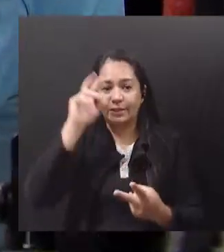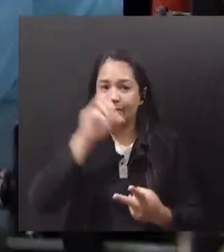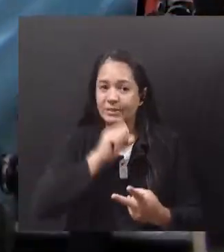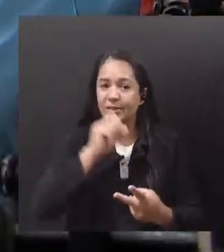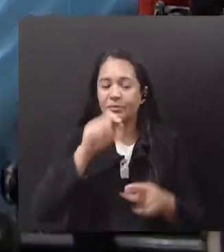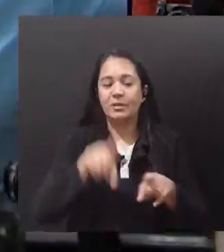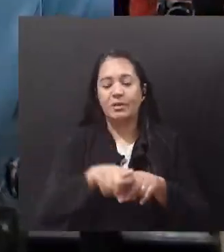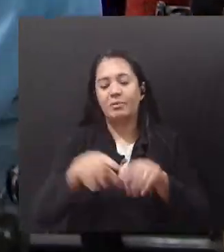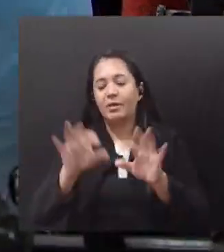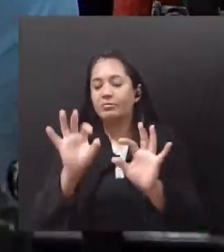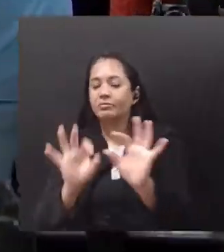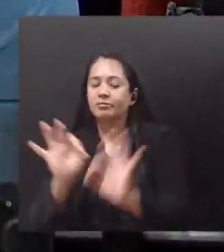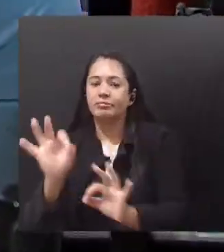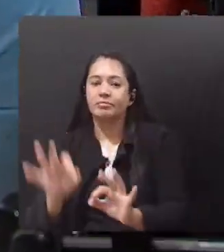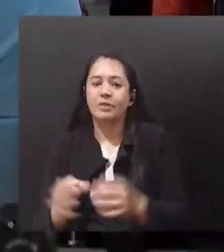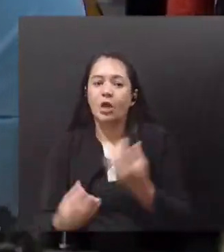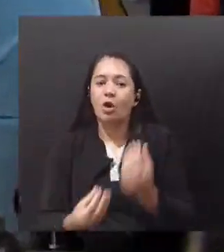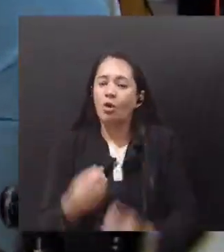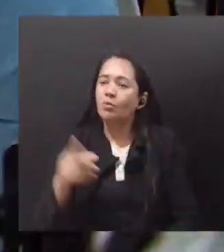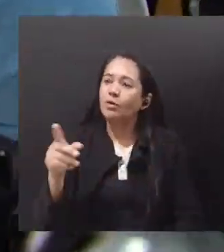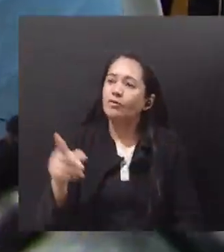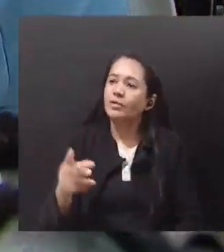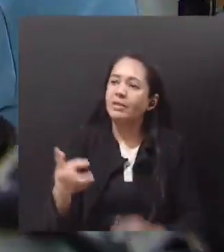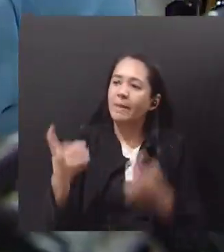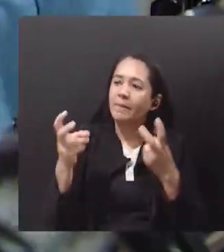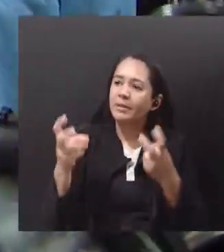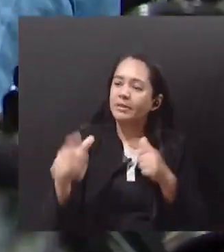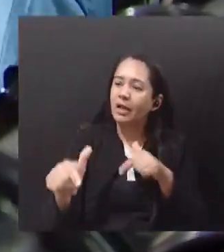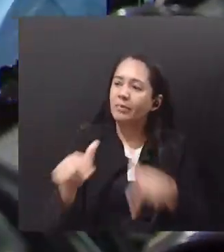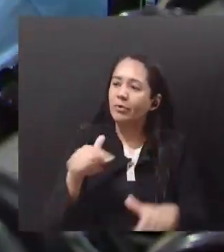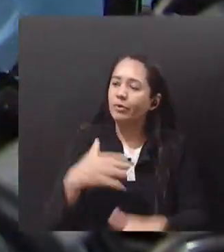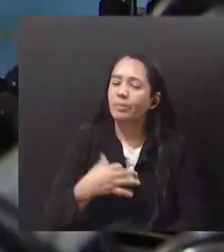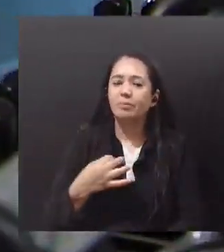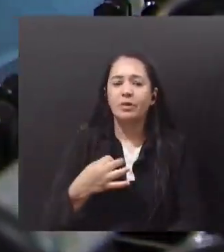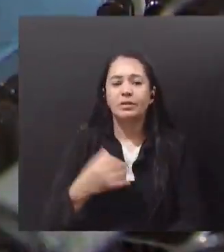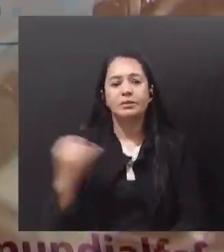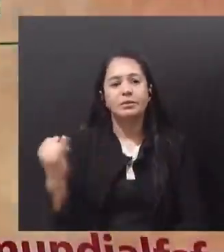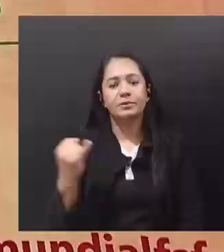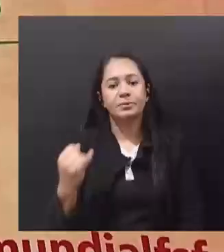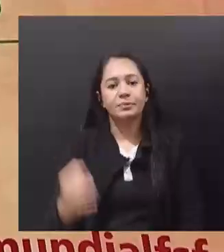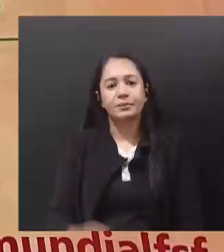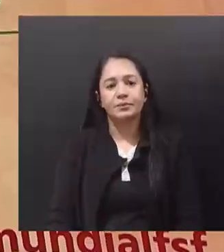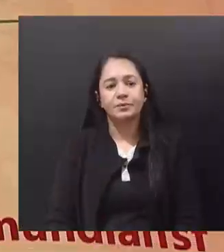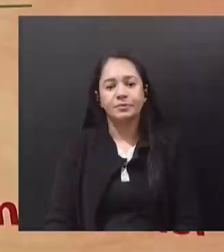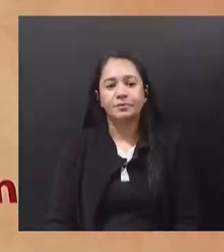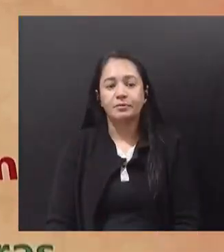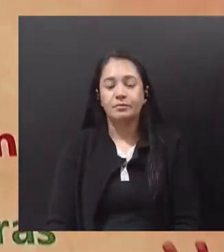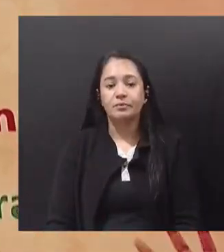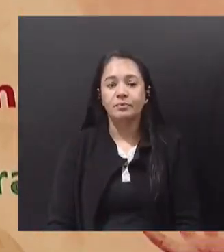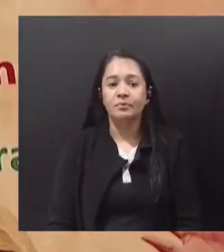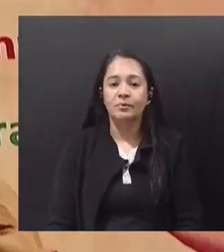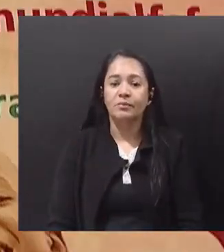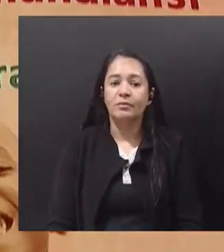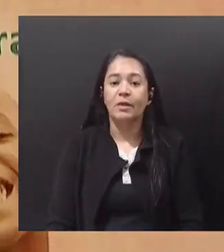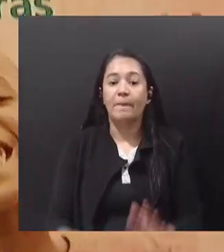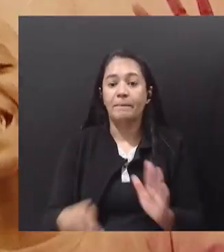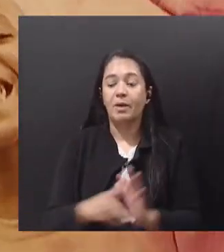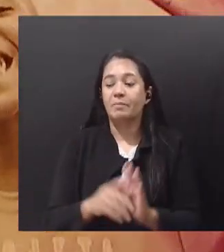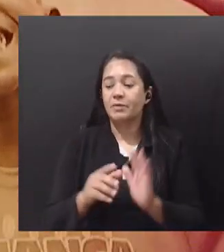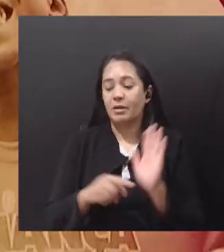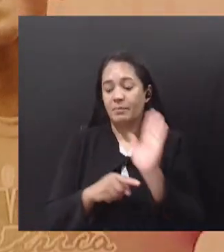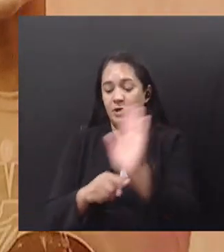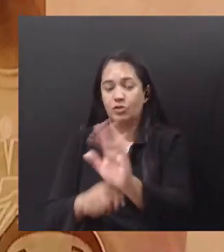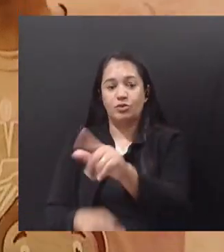parte. E como você vê esse trabalho voluntário e a importância desse brechó para ajudar no trabalho